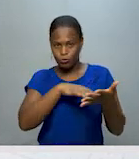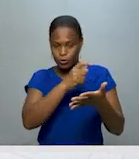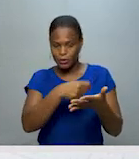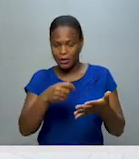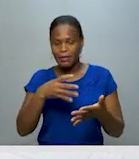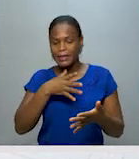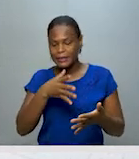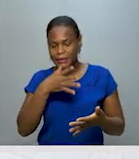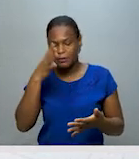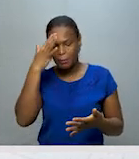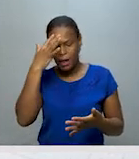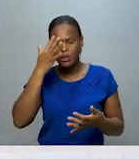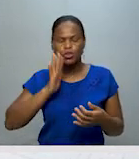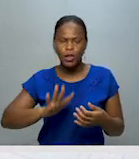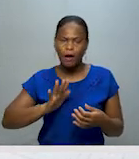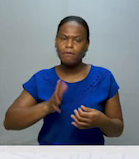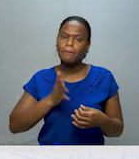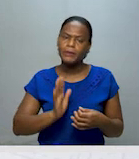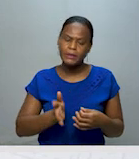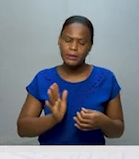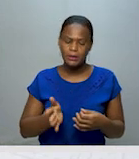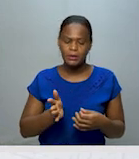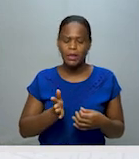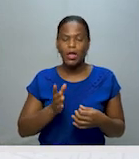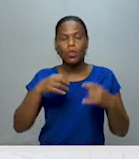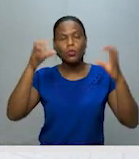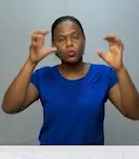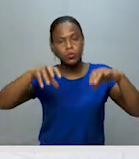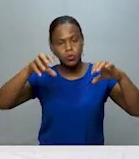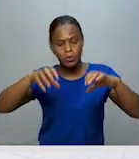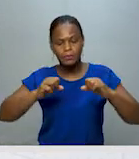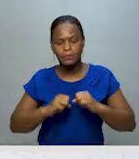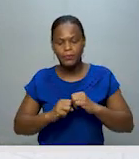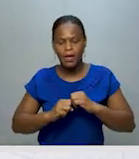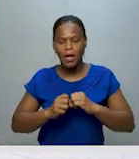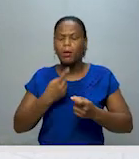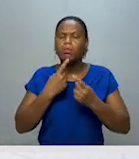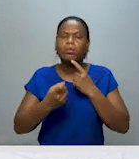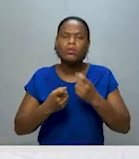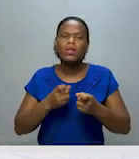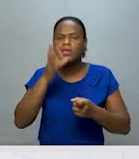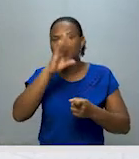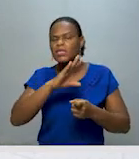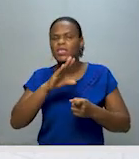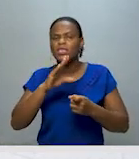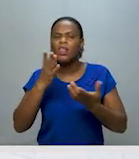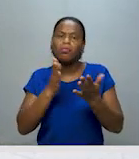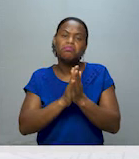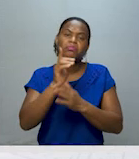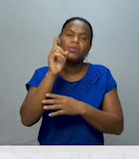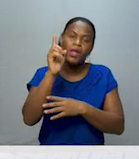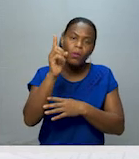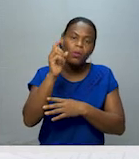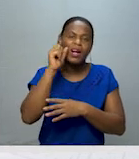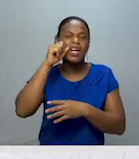que achava que estavam precisando de um dilúvio, questionou se era